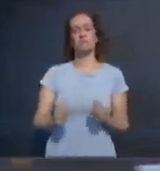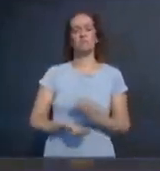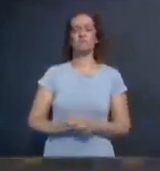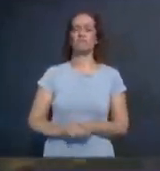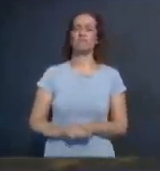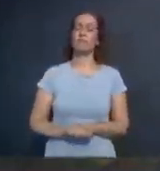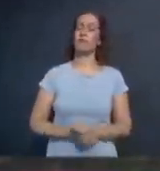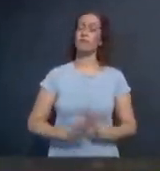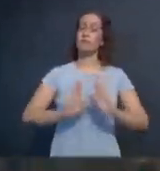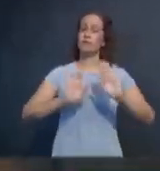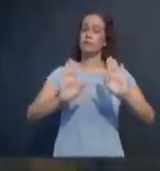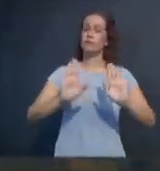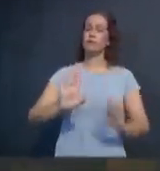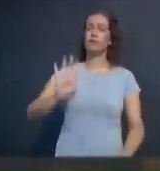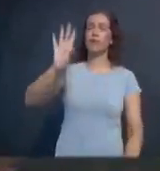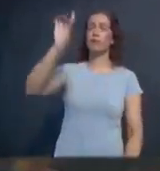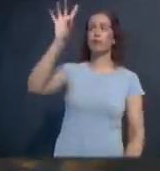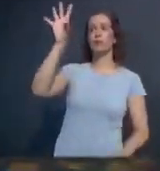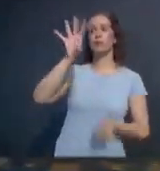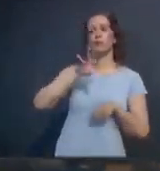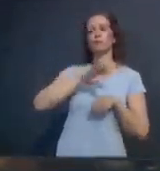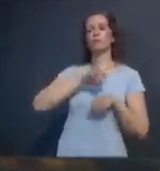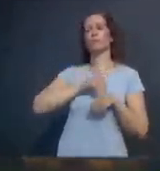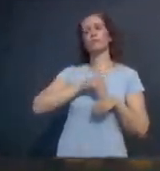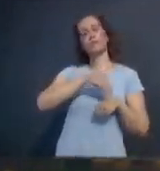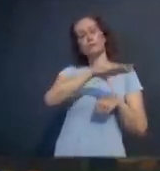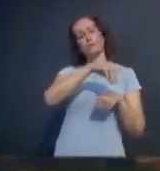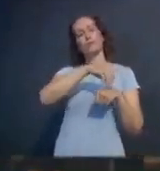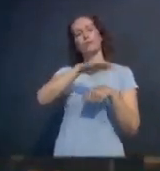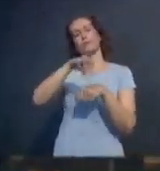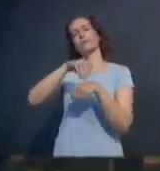mas Deus colocou no meu coração para falar isso com você.